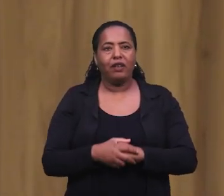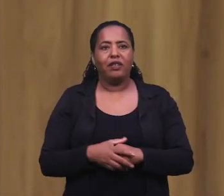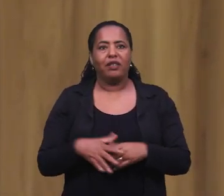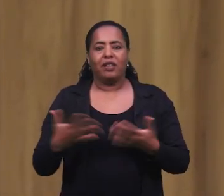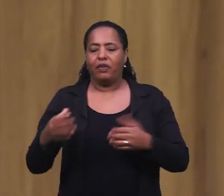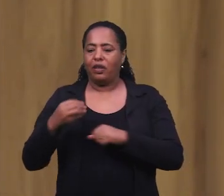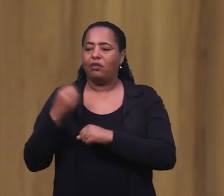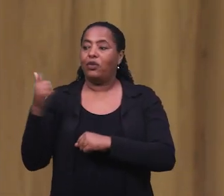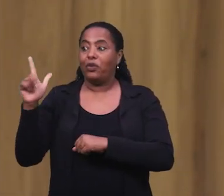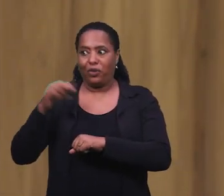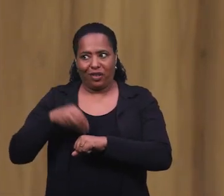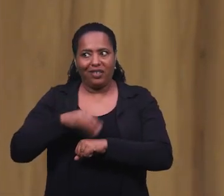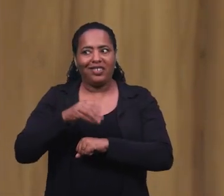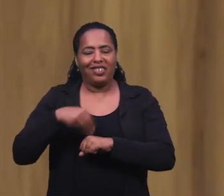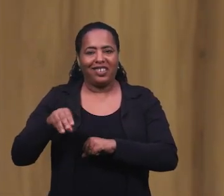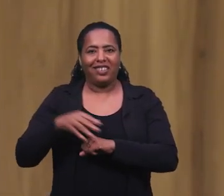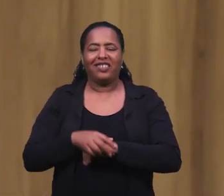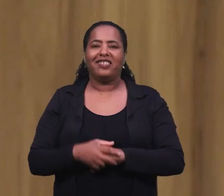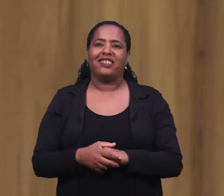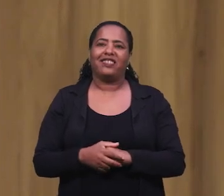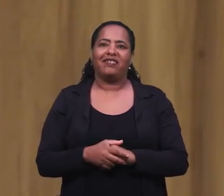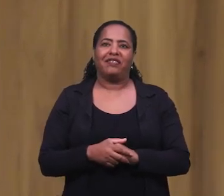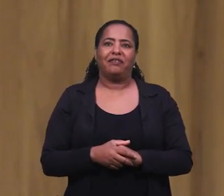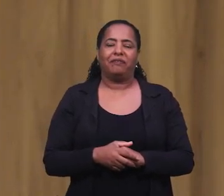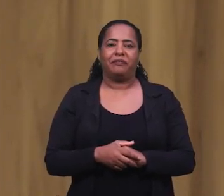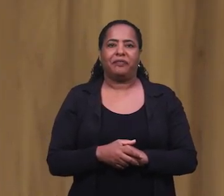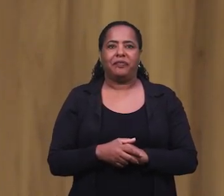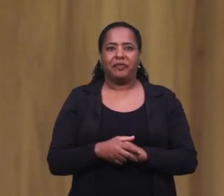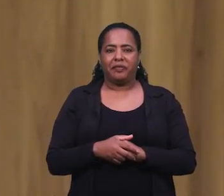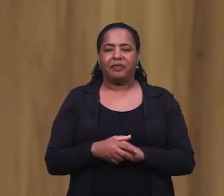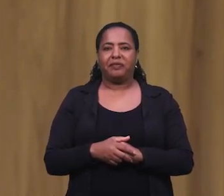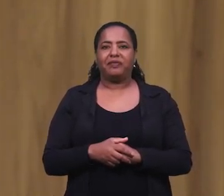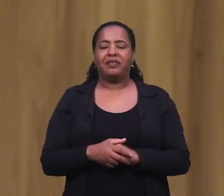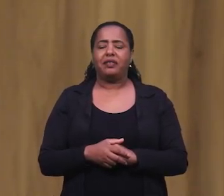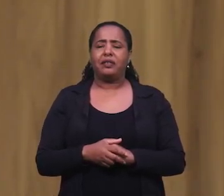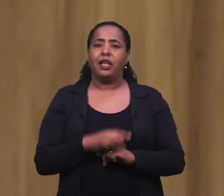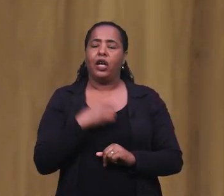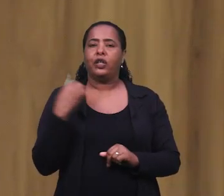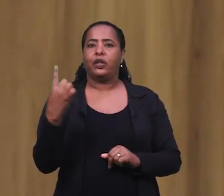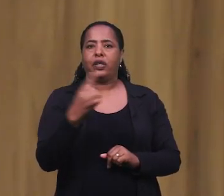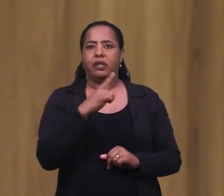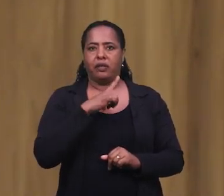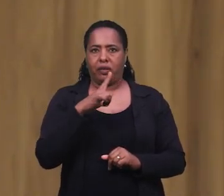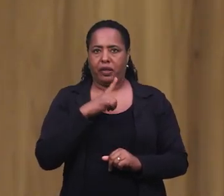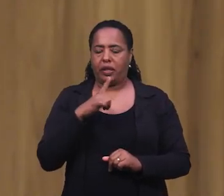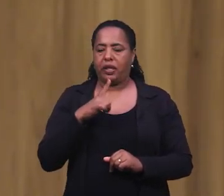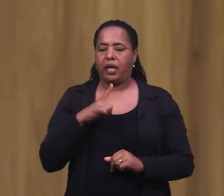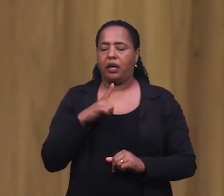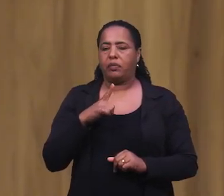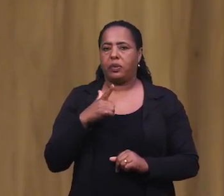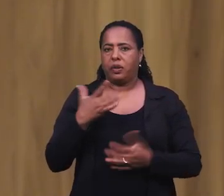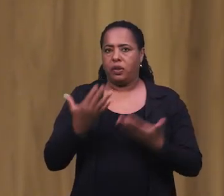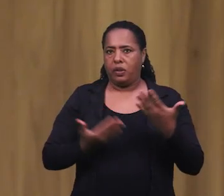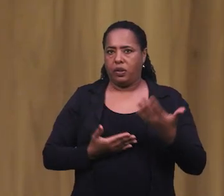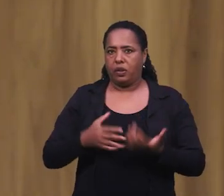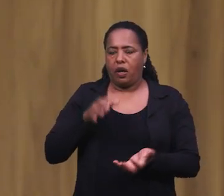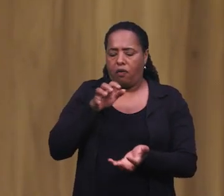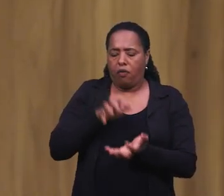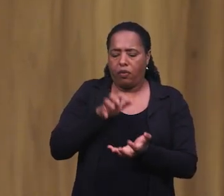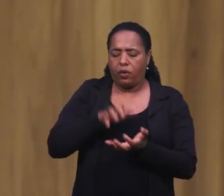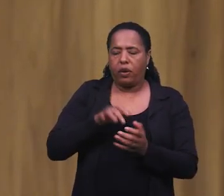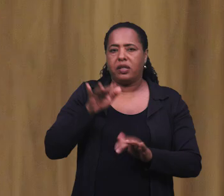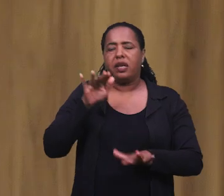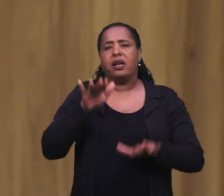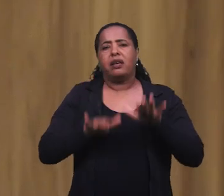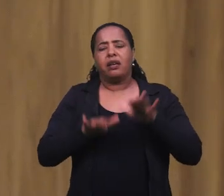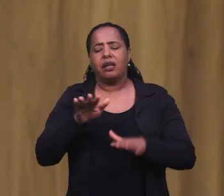a ele e à família dele também. Porque às vezes ele está, vamos dizer, ele está isolado na UTI. A família não está